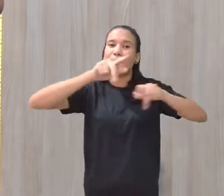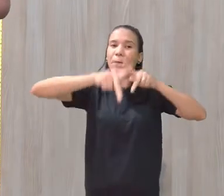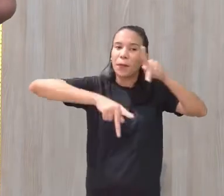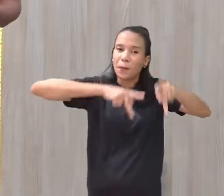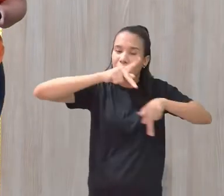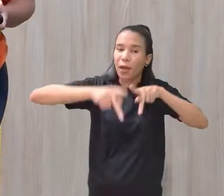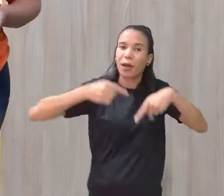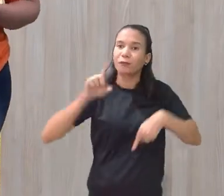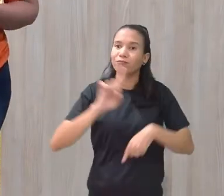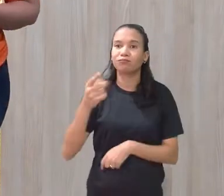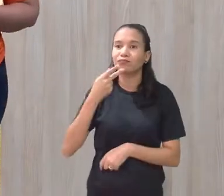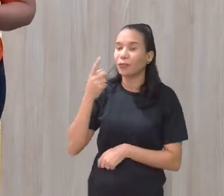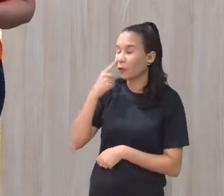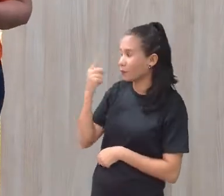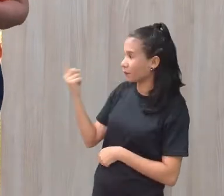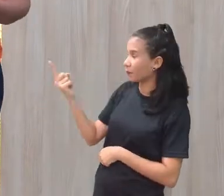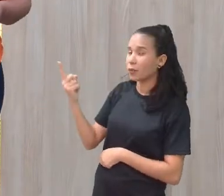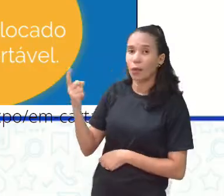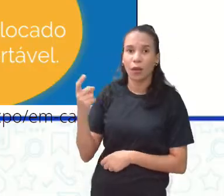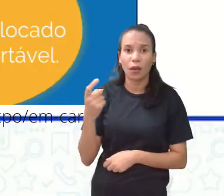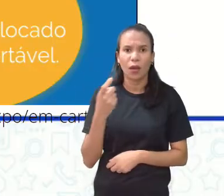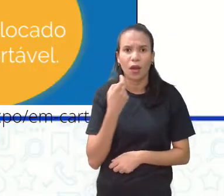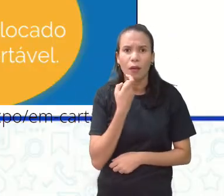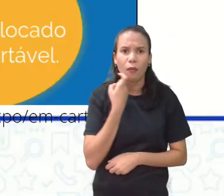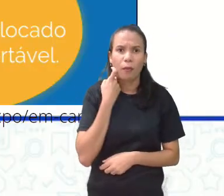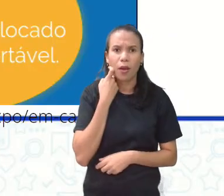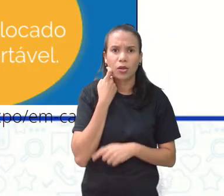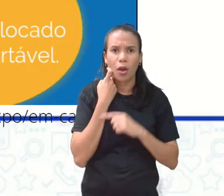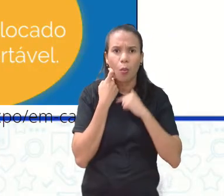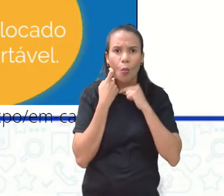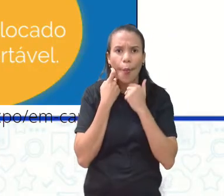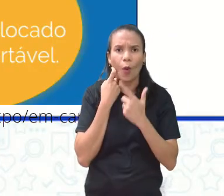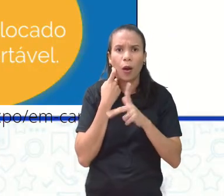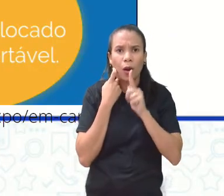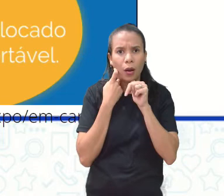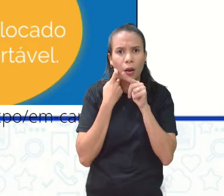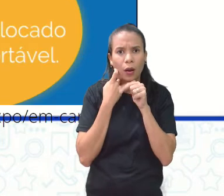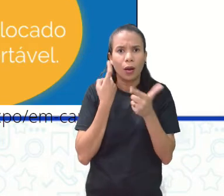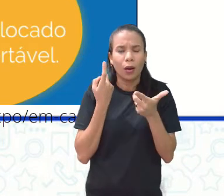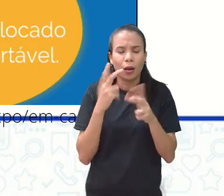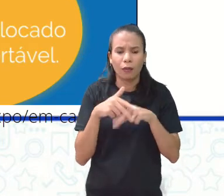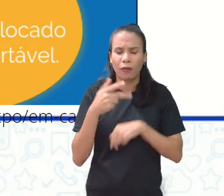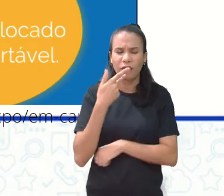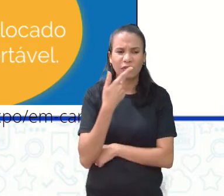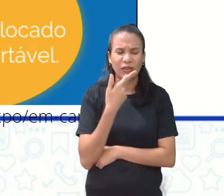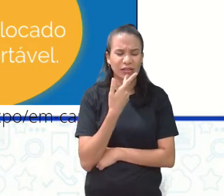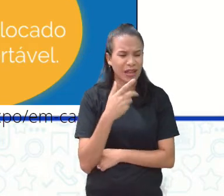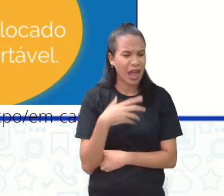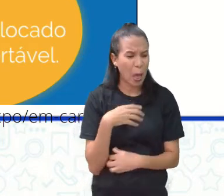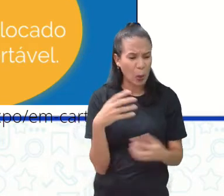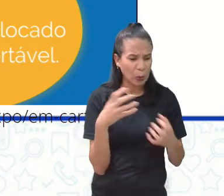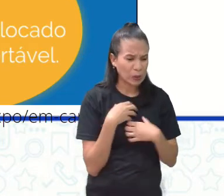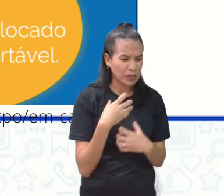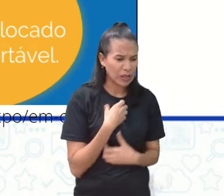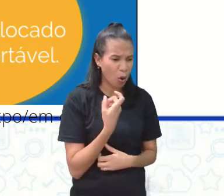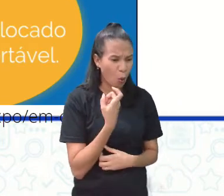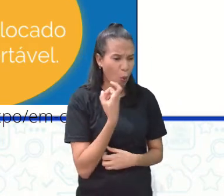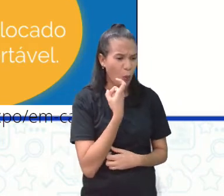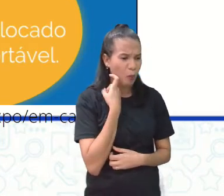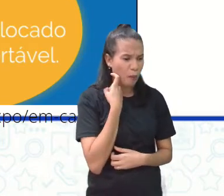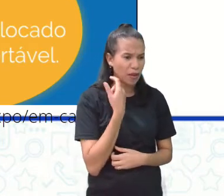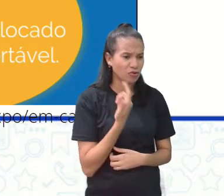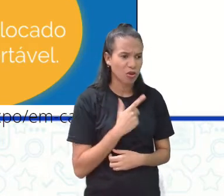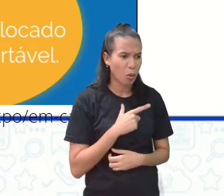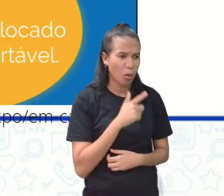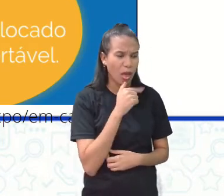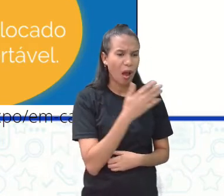gente não falou desse aqui, ó, peixe fora d'água. Quando a gente disse, eita, eu estou parecendo um peixe fora d'água, parece que